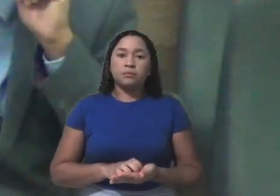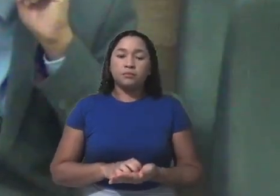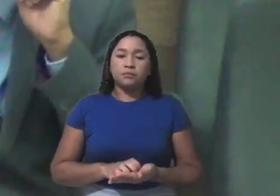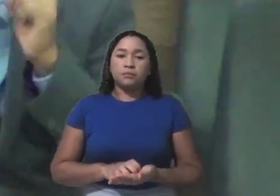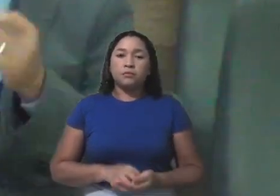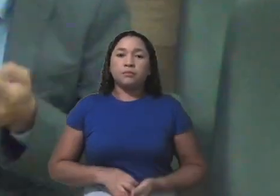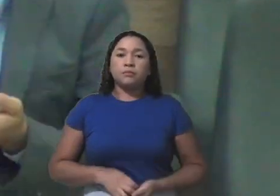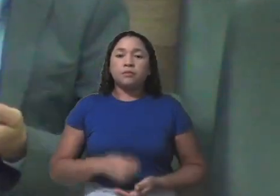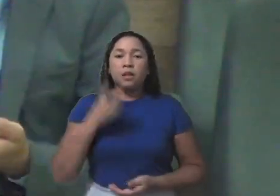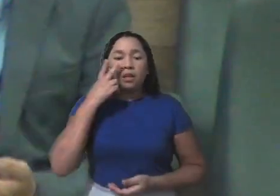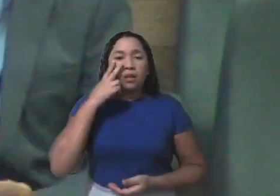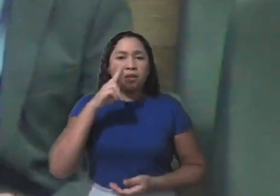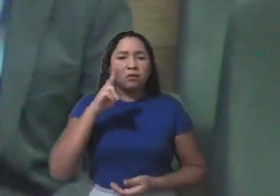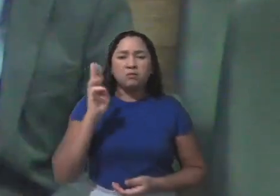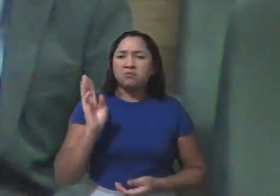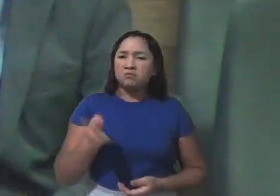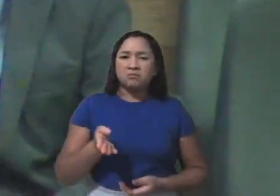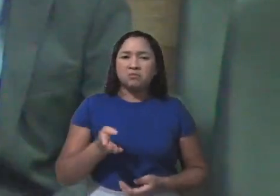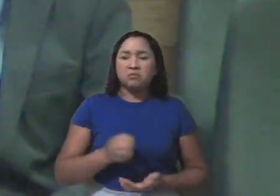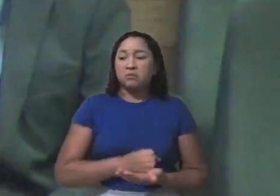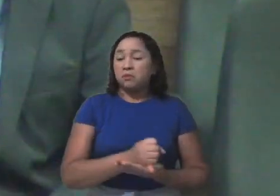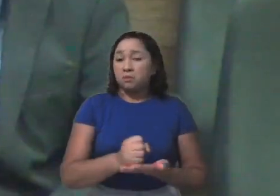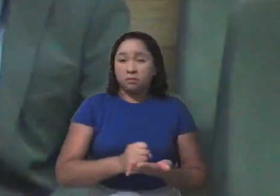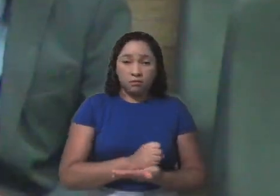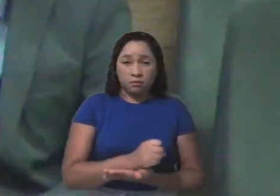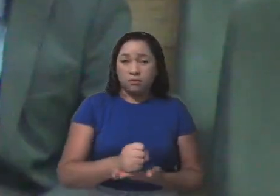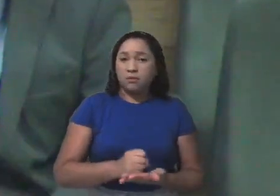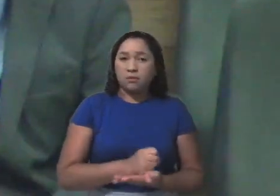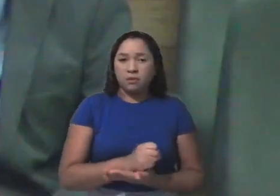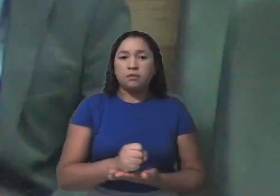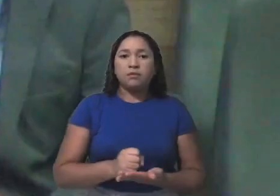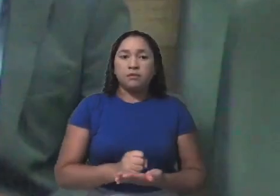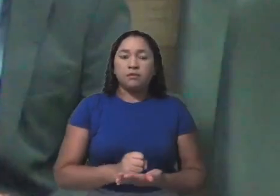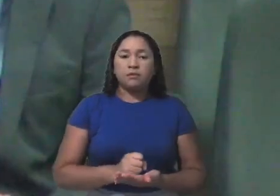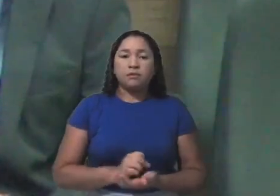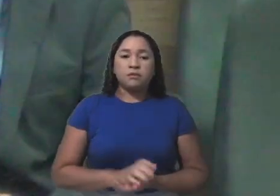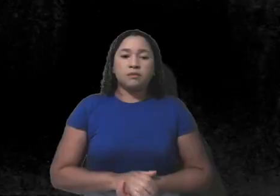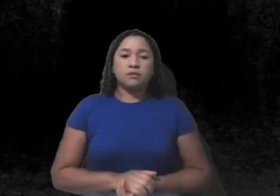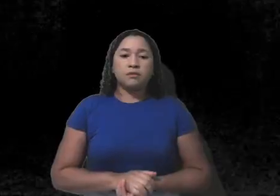Já vimos a base. Então, página